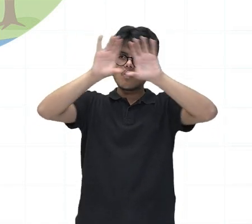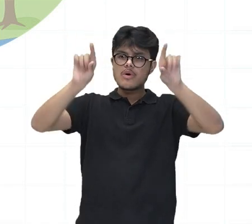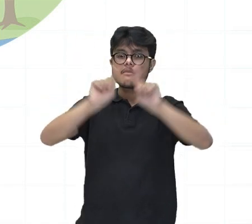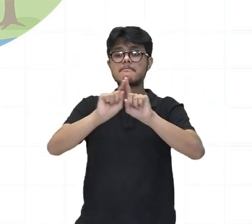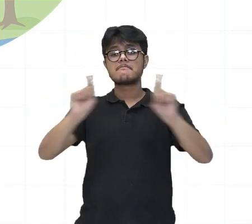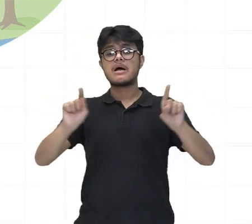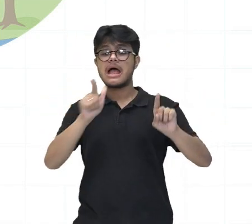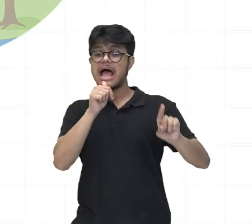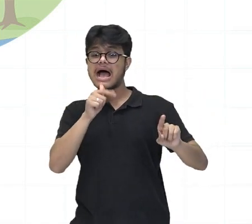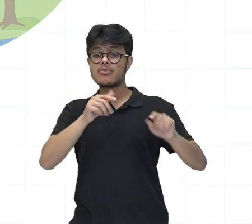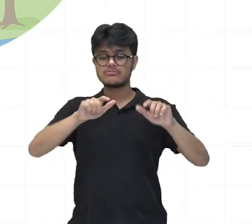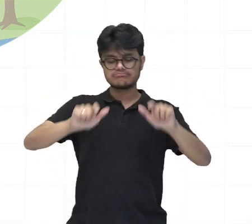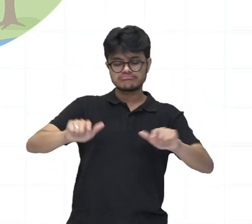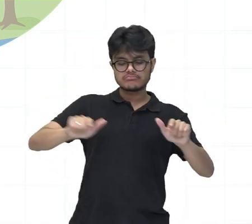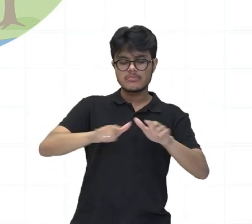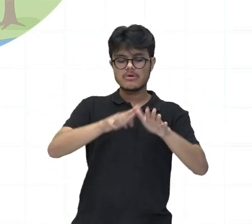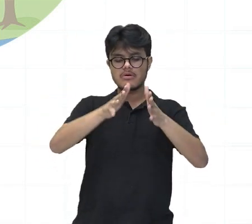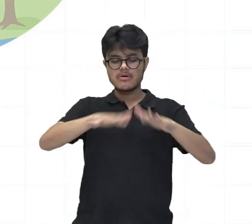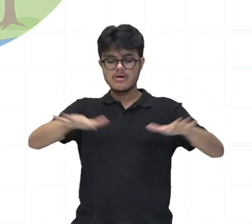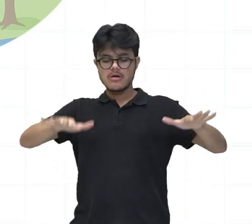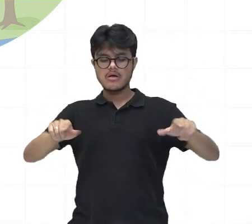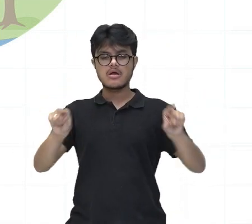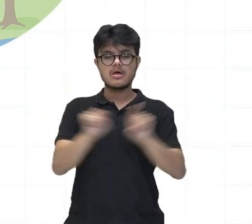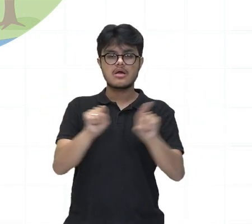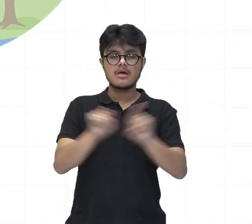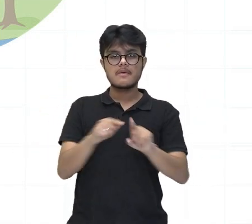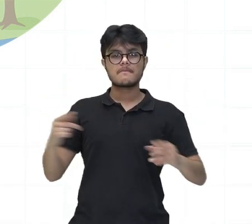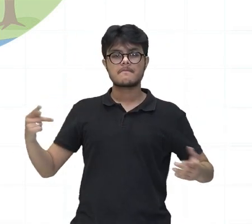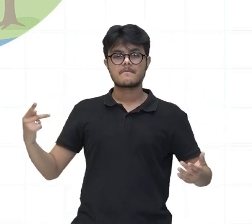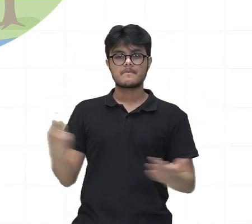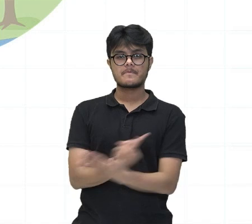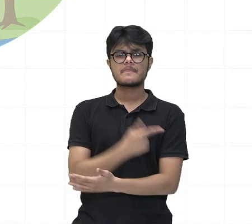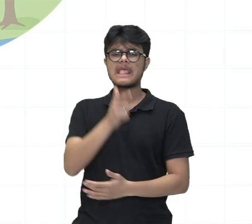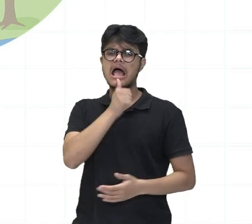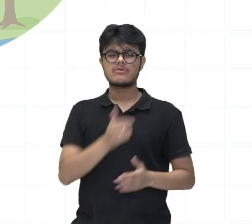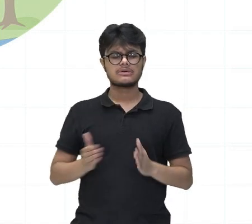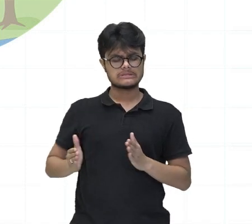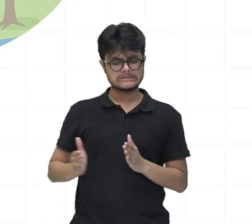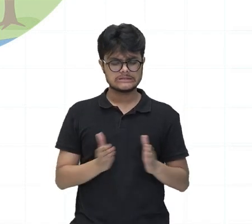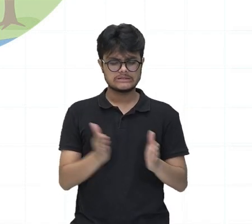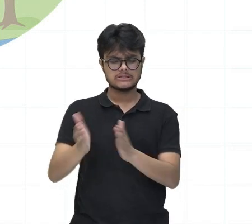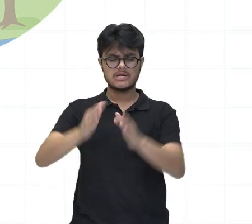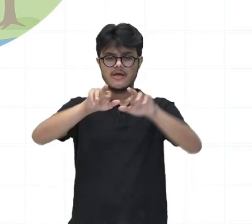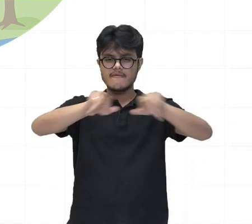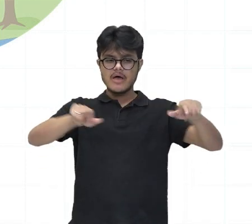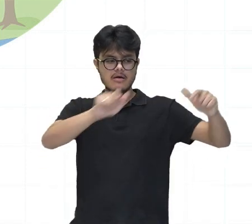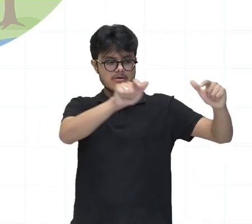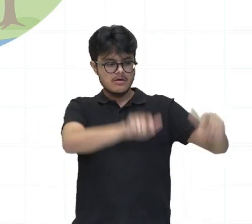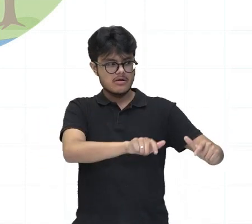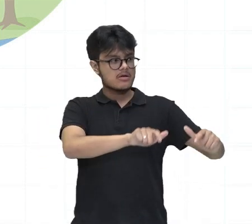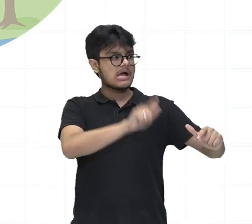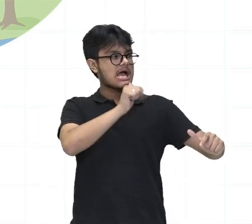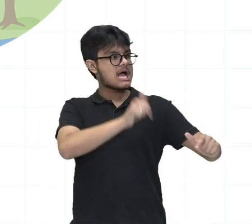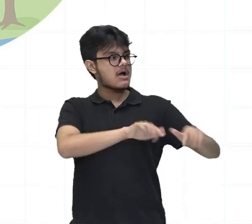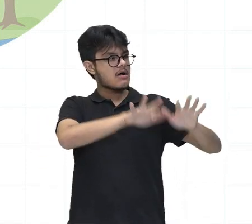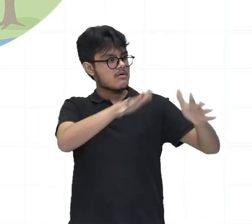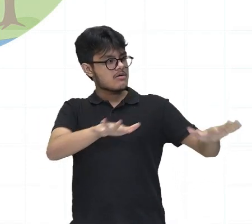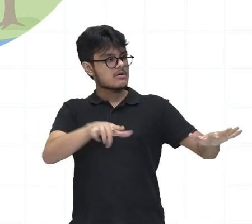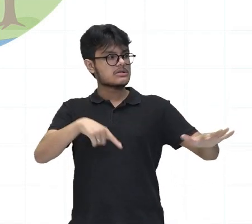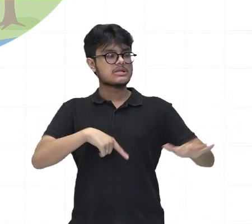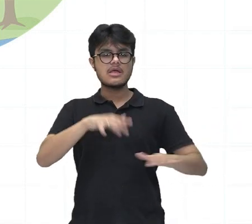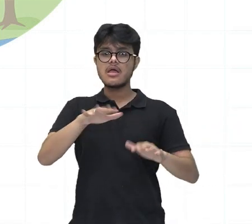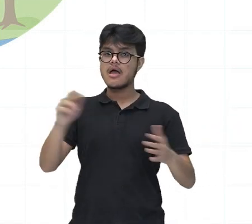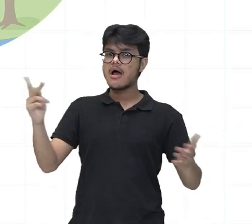ambientes aquáticos, e também acontece nos rios, nos lagos, e nos oceanos, nos mares, né,